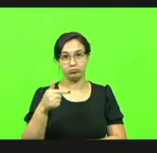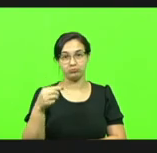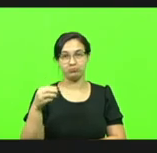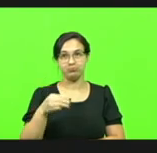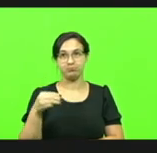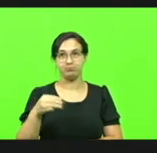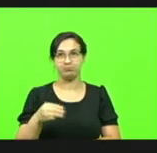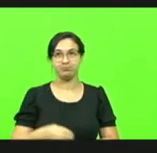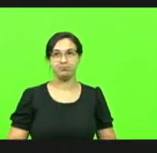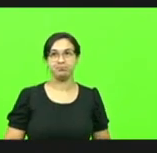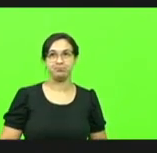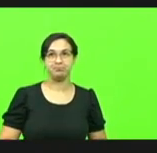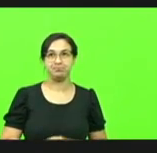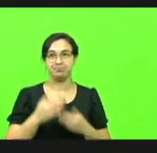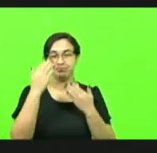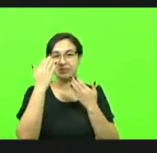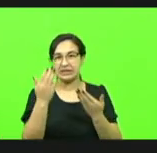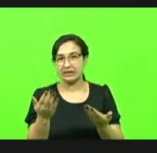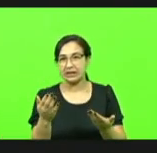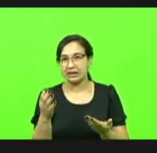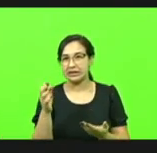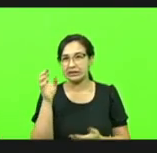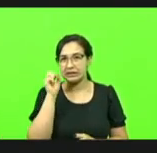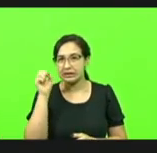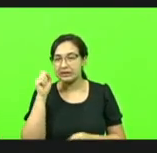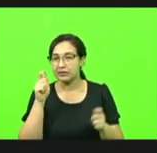Certo, obrigada. Vocês estão me ouvindo bem?